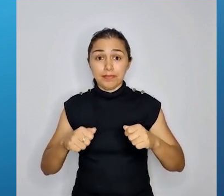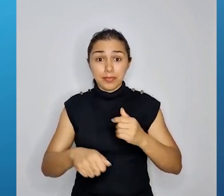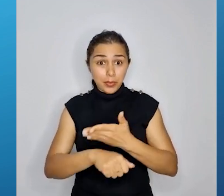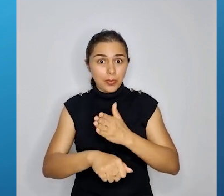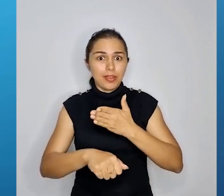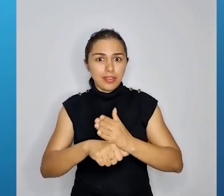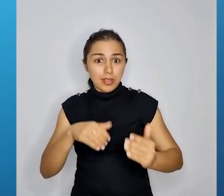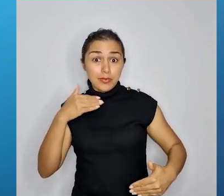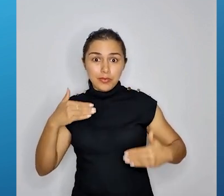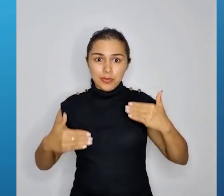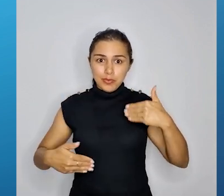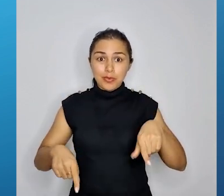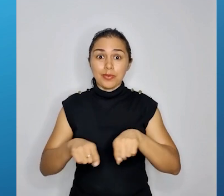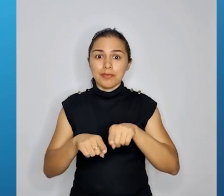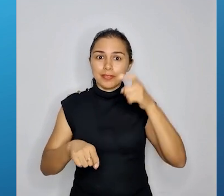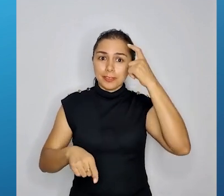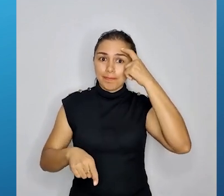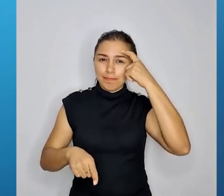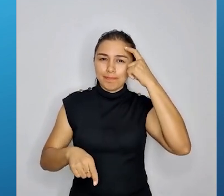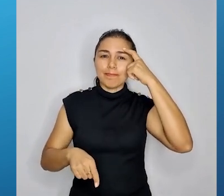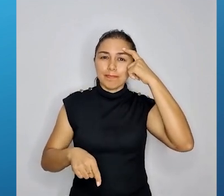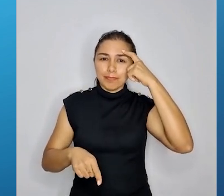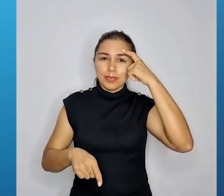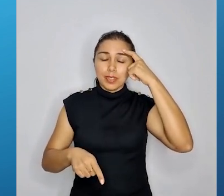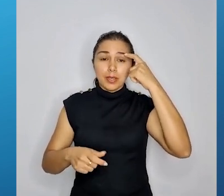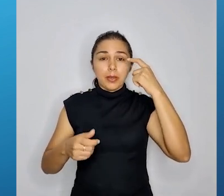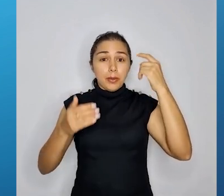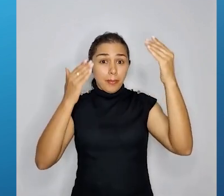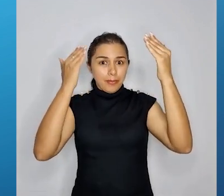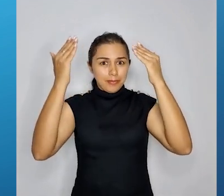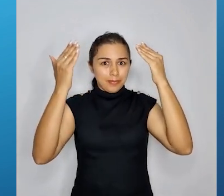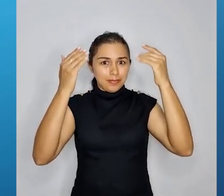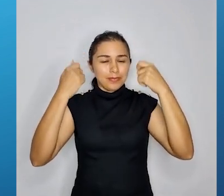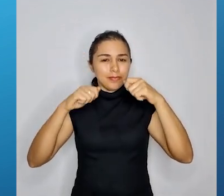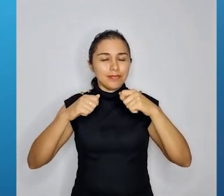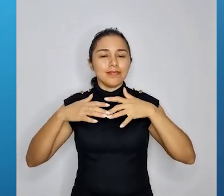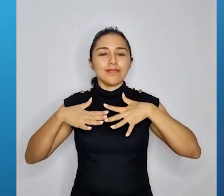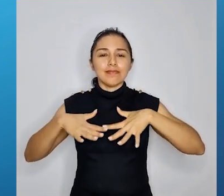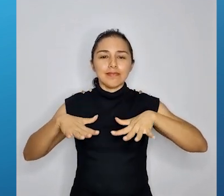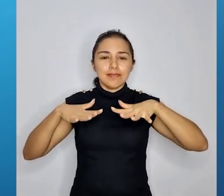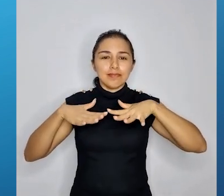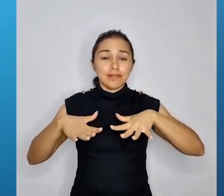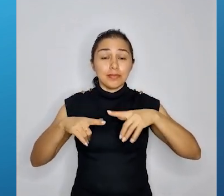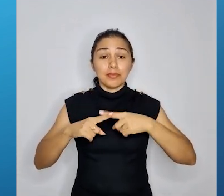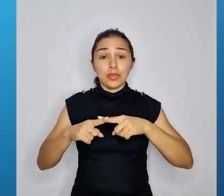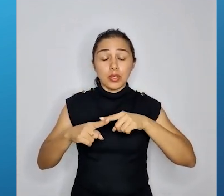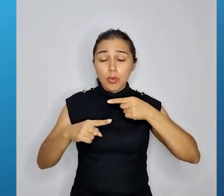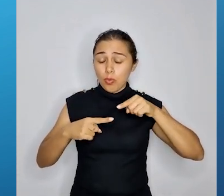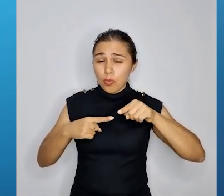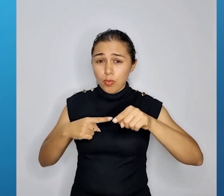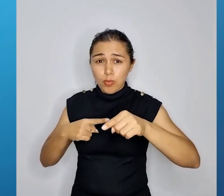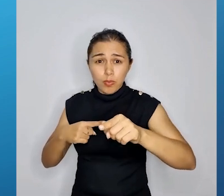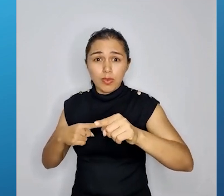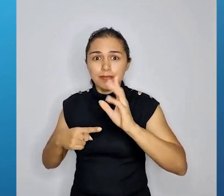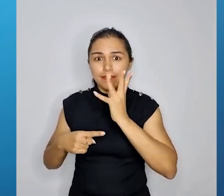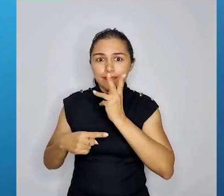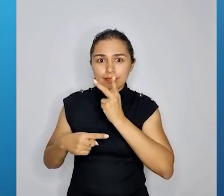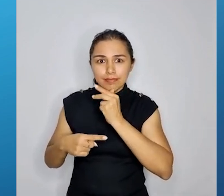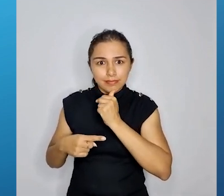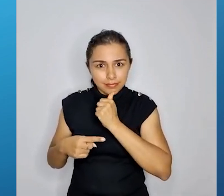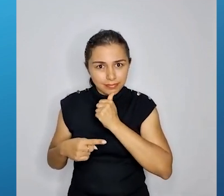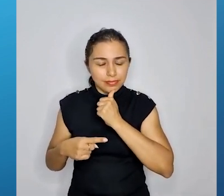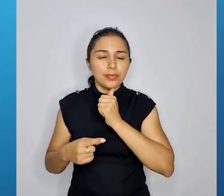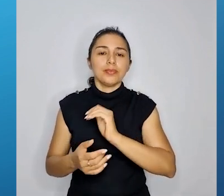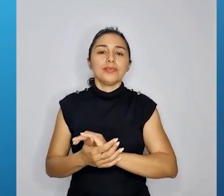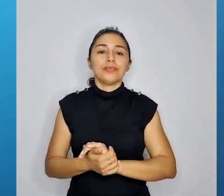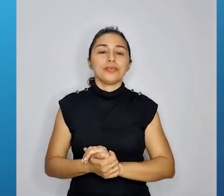e mental, porque o percurso ele é longo e duradouro, então eu não necessito ser bem apenas fisicamente, mas também